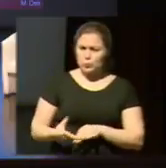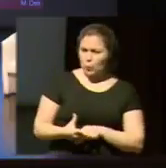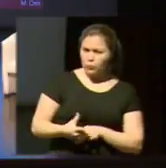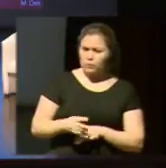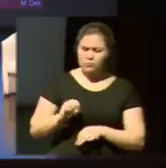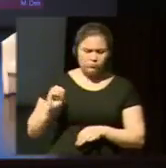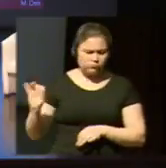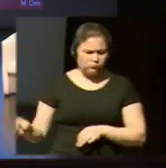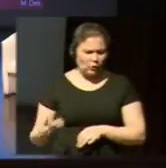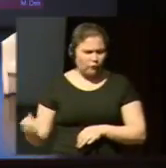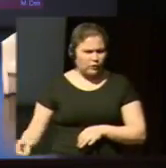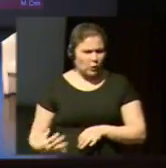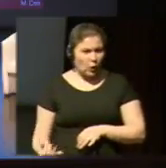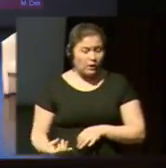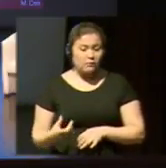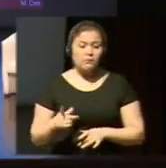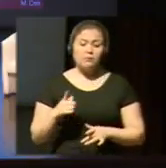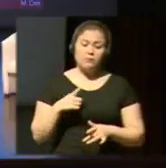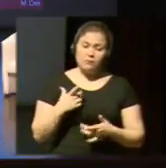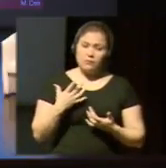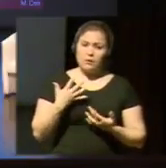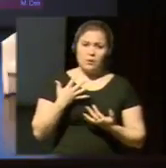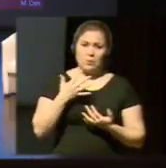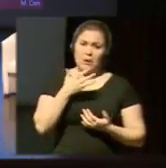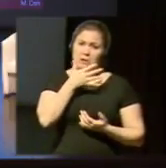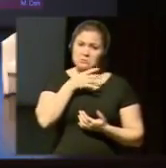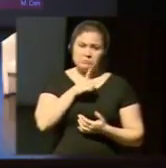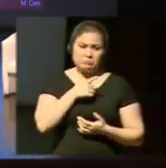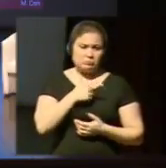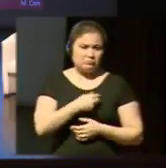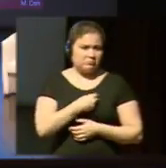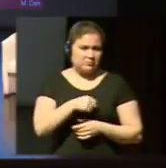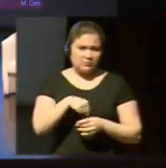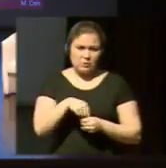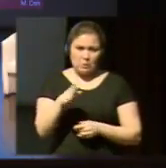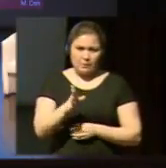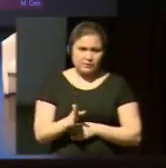inovador, que certamente não existe no Brasil,